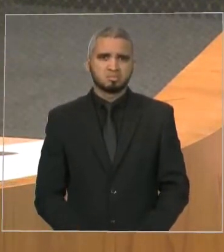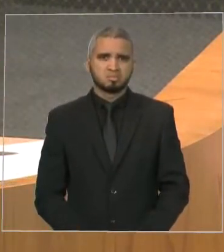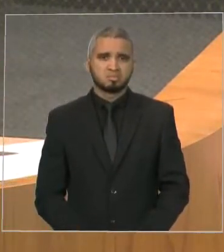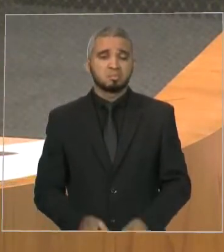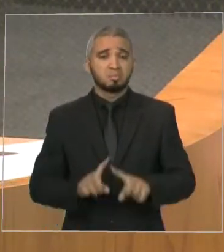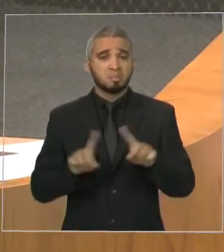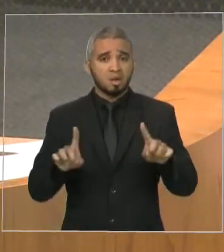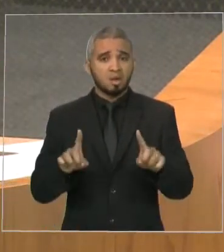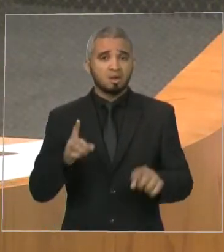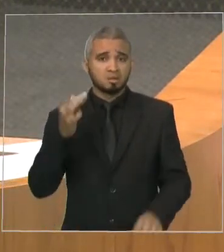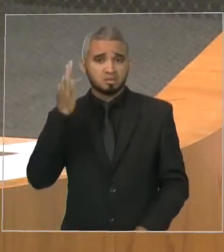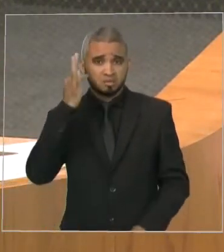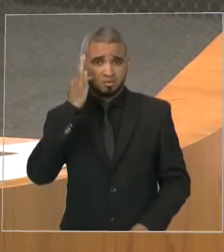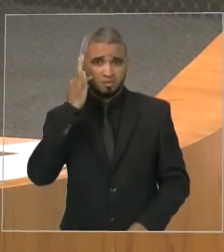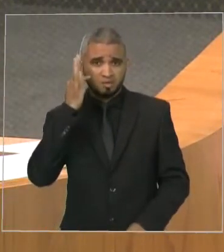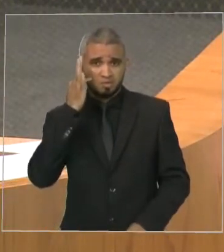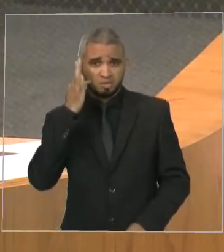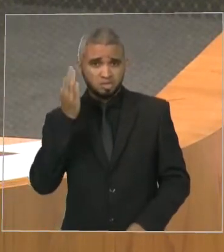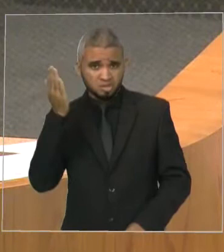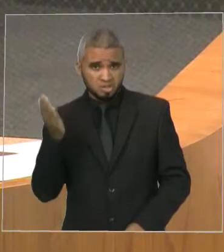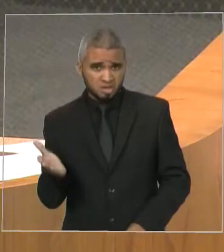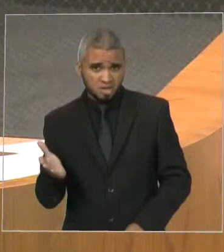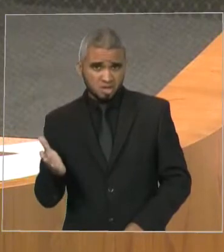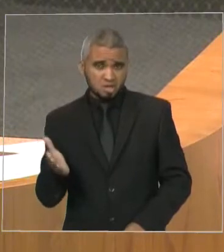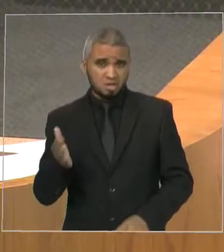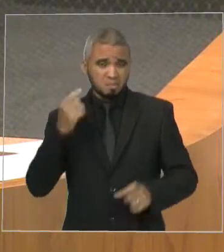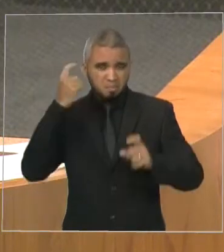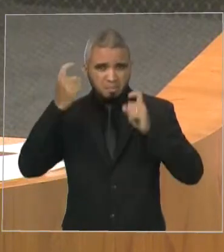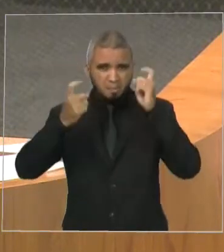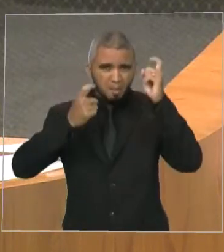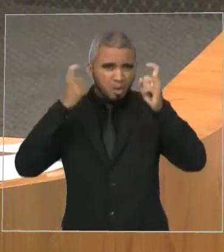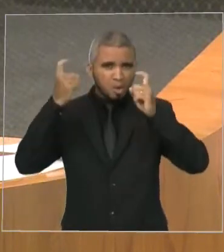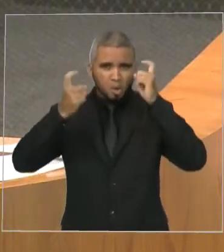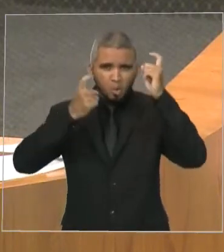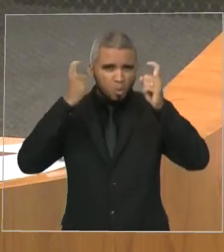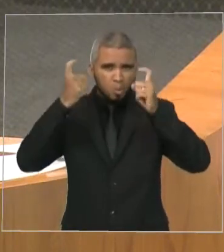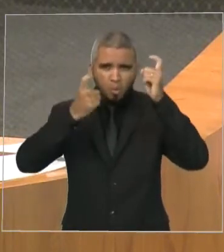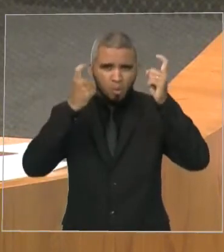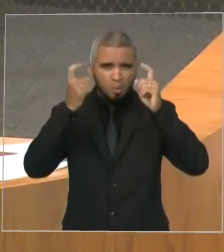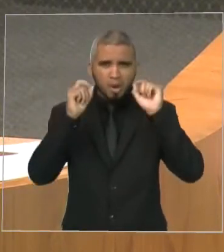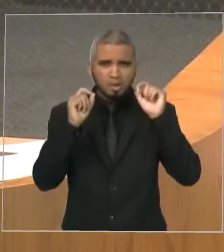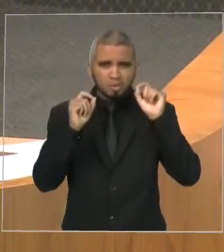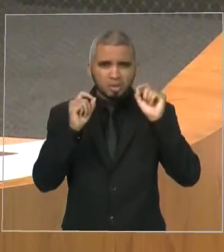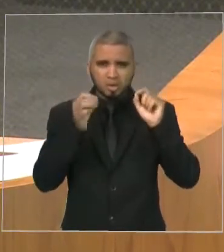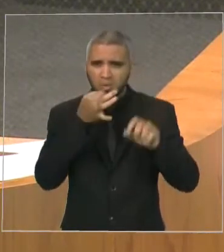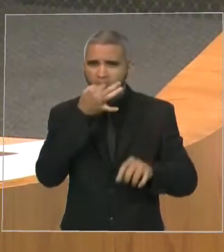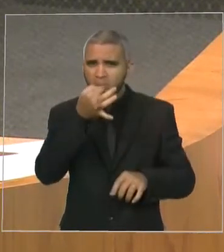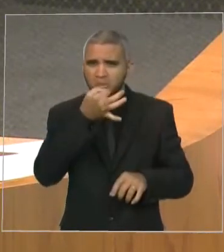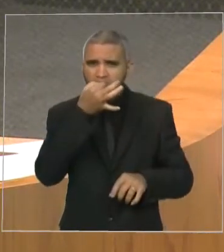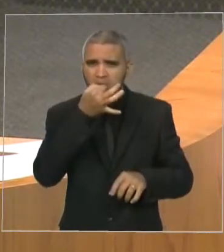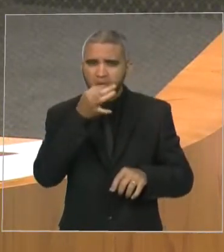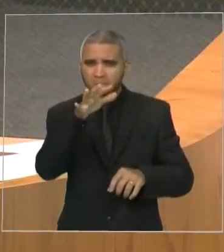Só que Flávio Dino se preocupa demais com a opinião pública.